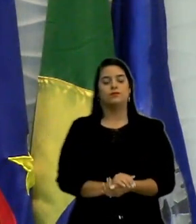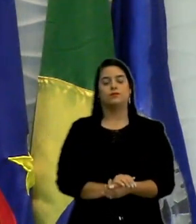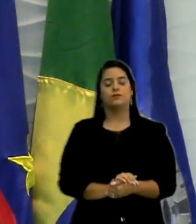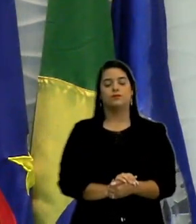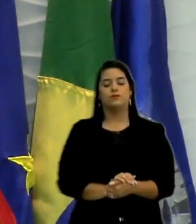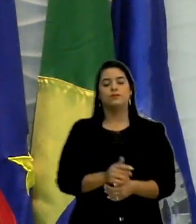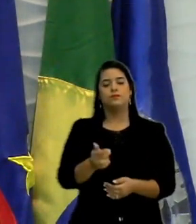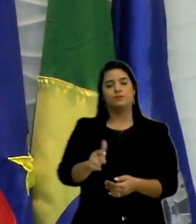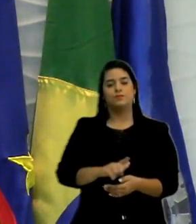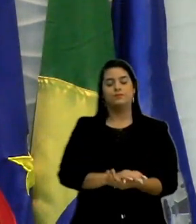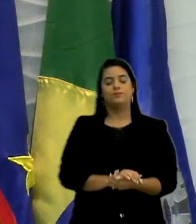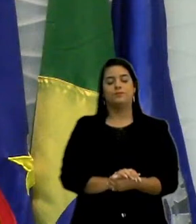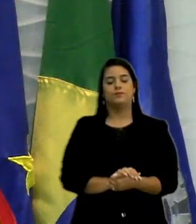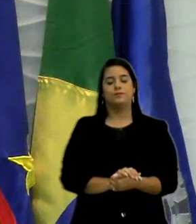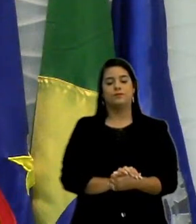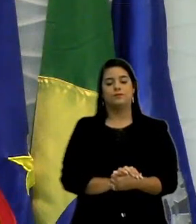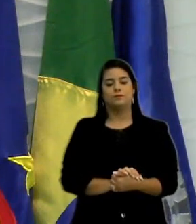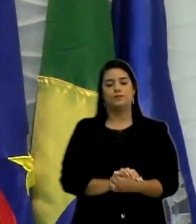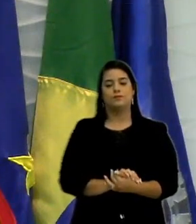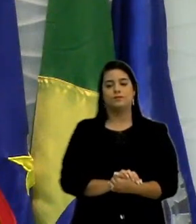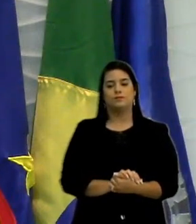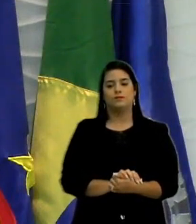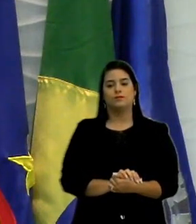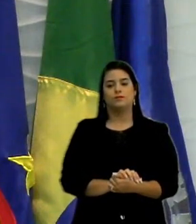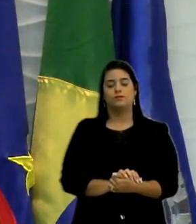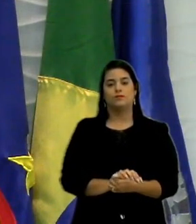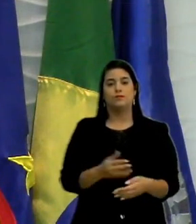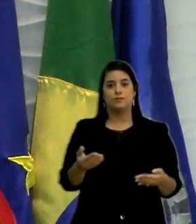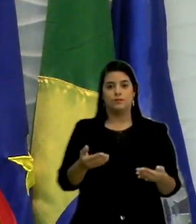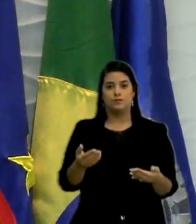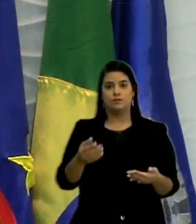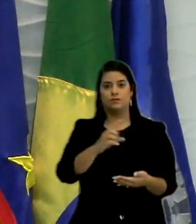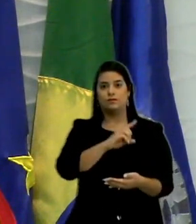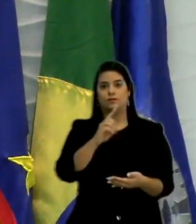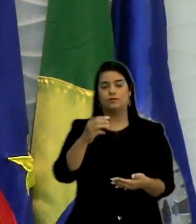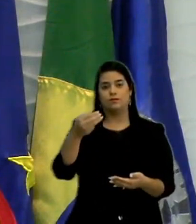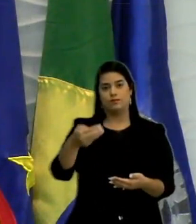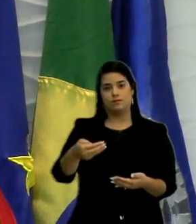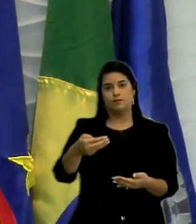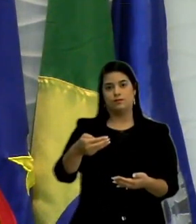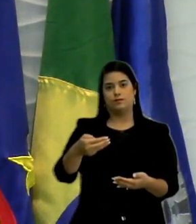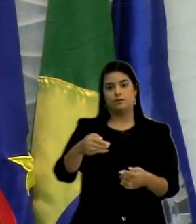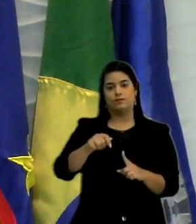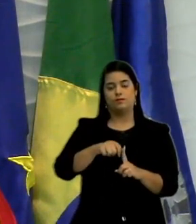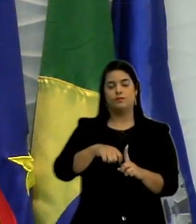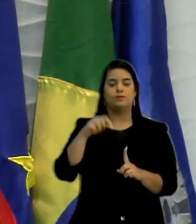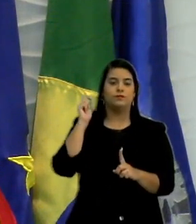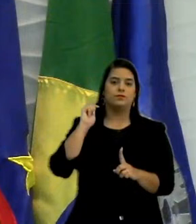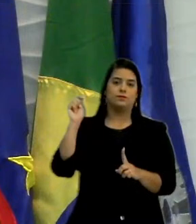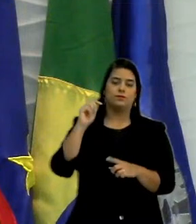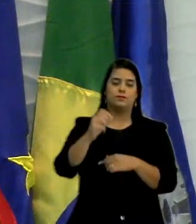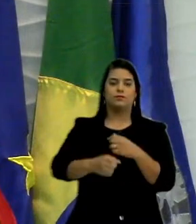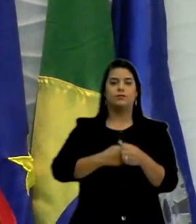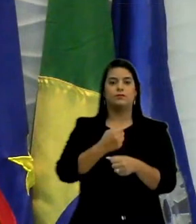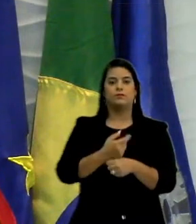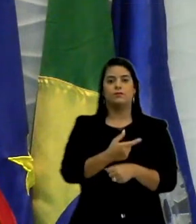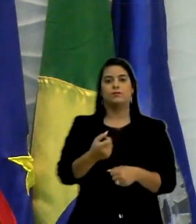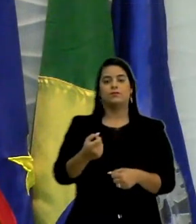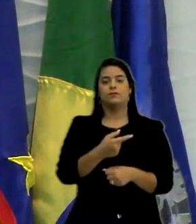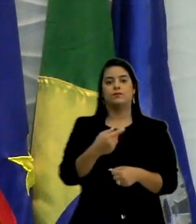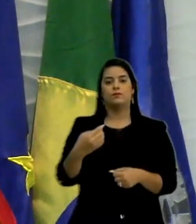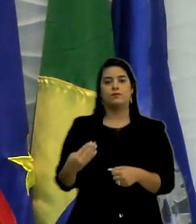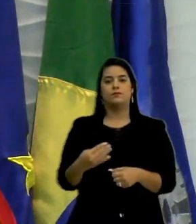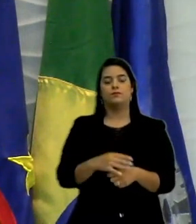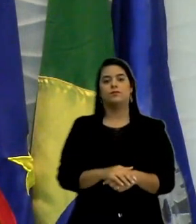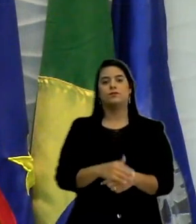Aqui eu deixei hoje, dia 3 de 4 de 2024, eu deixei aqui os votos de felicitações